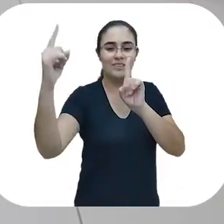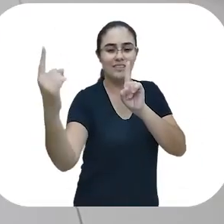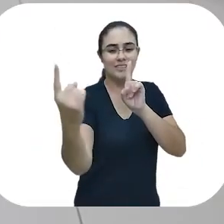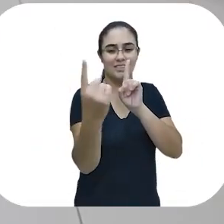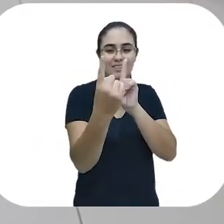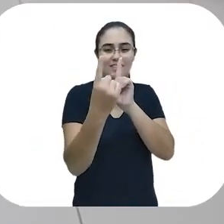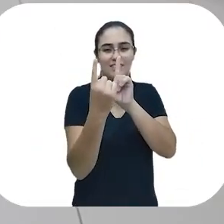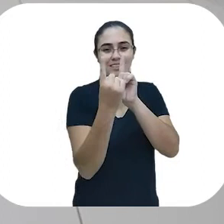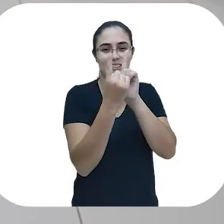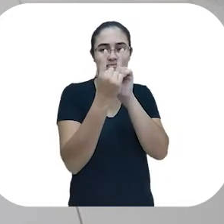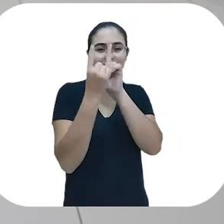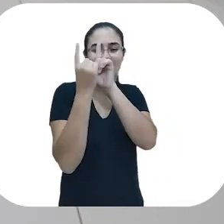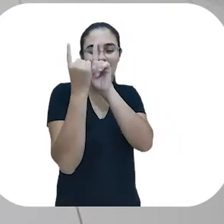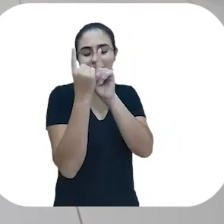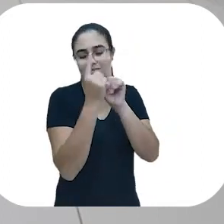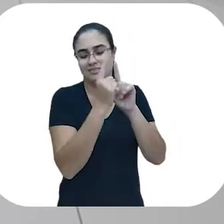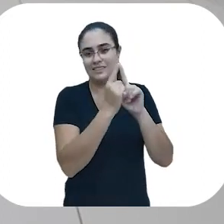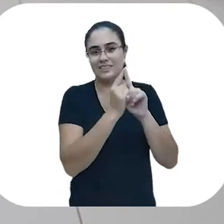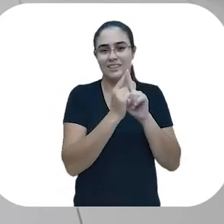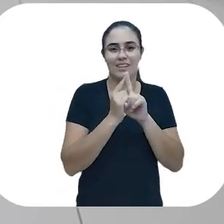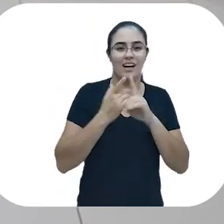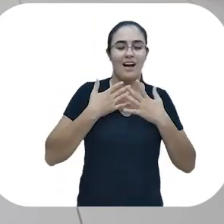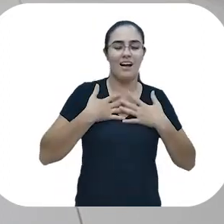Se eleva,